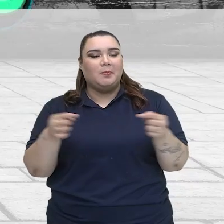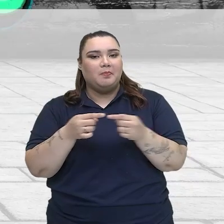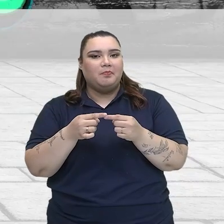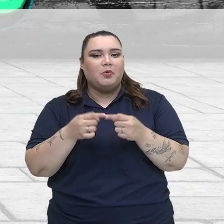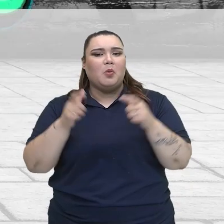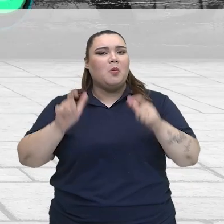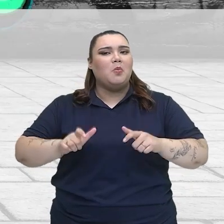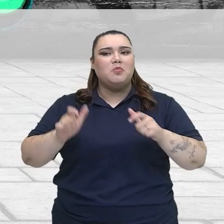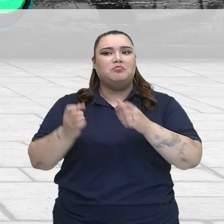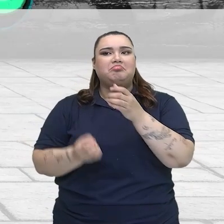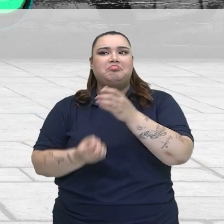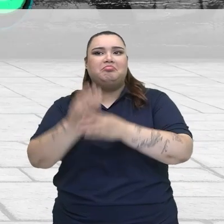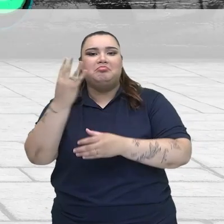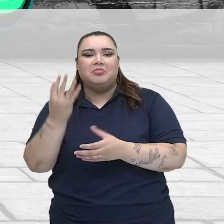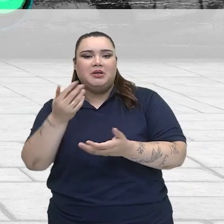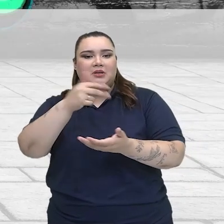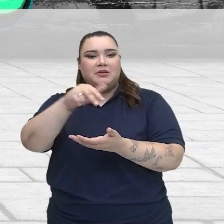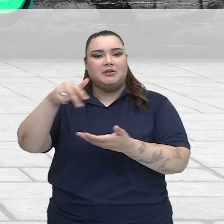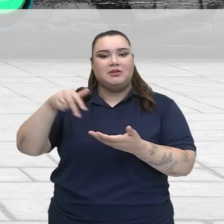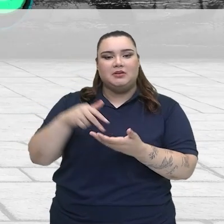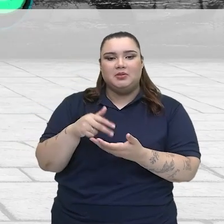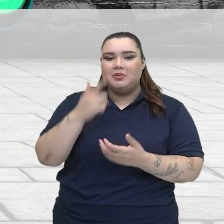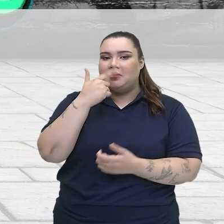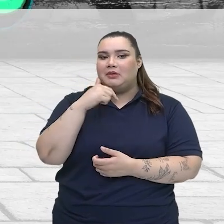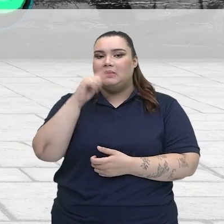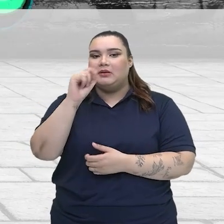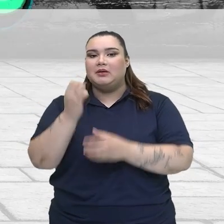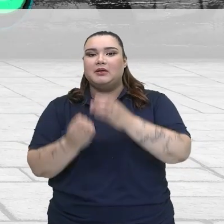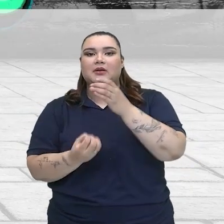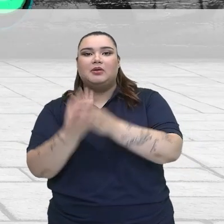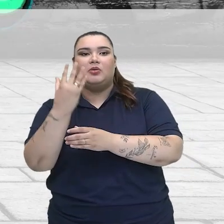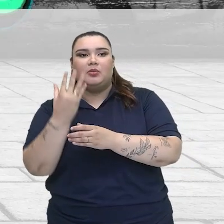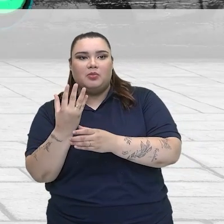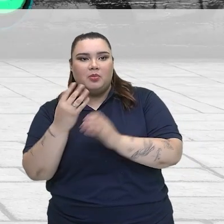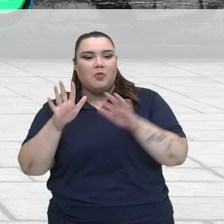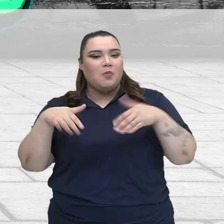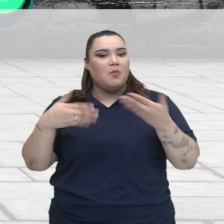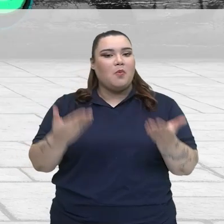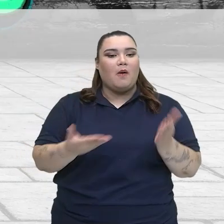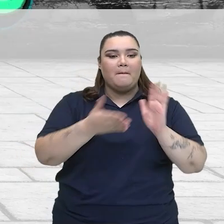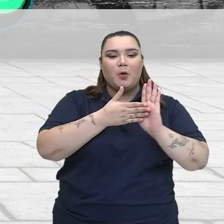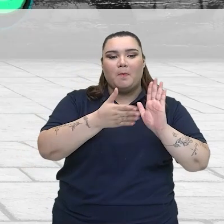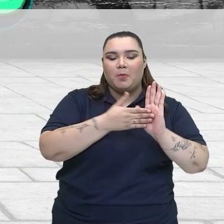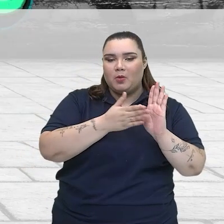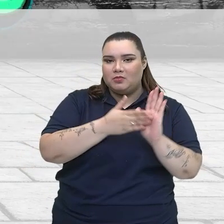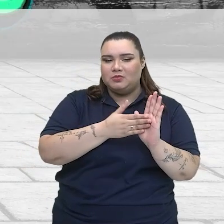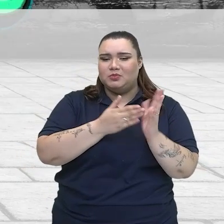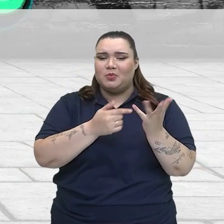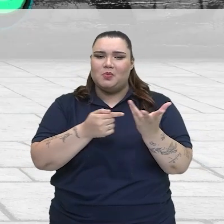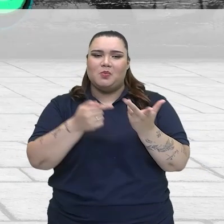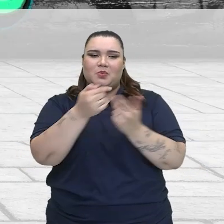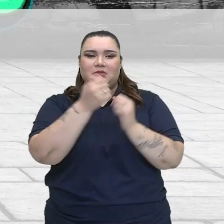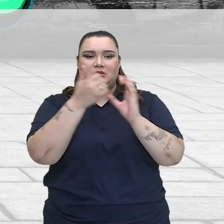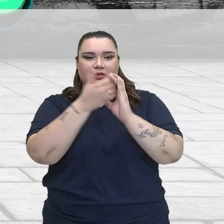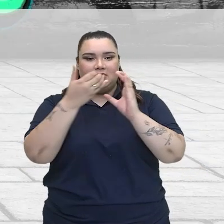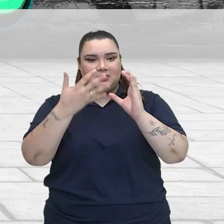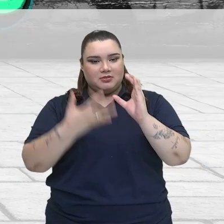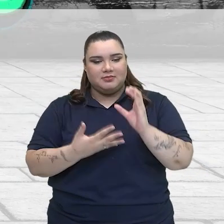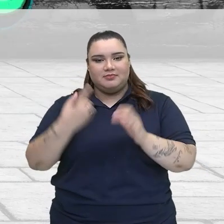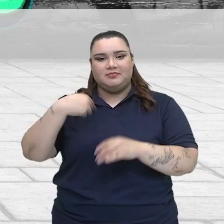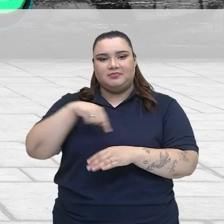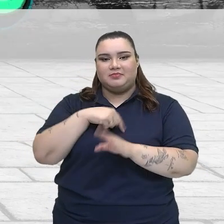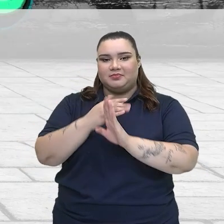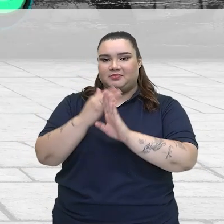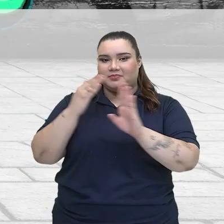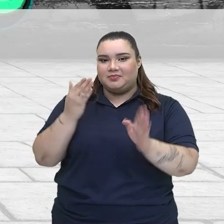é que surgiu essa dança? Quem criou? Com qual propósito? Todas essas características a gente vai descobrir